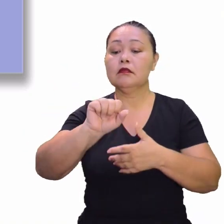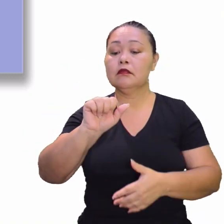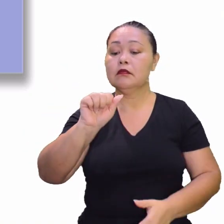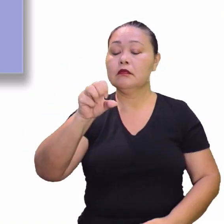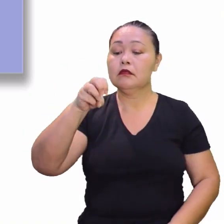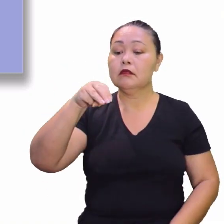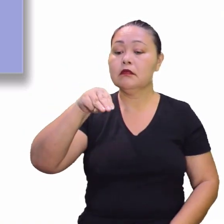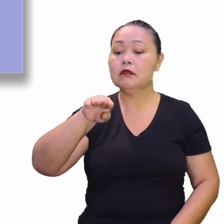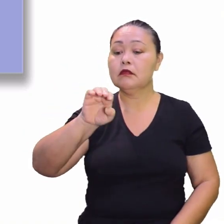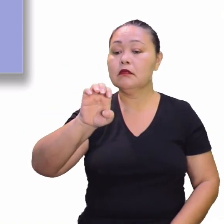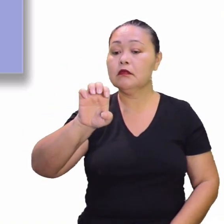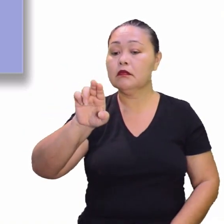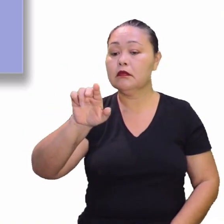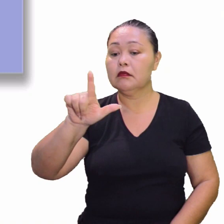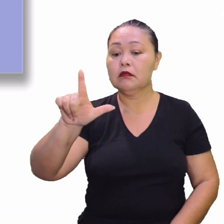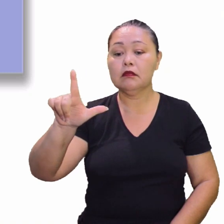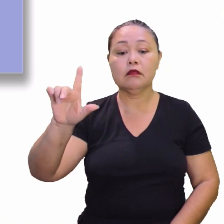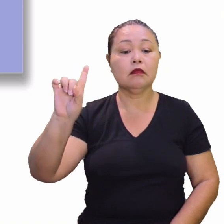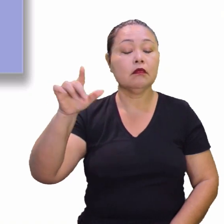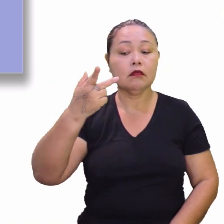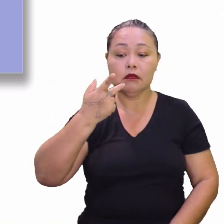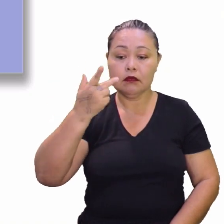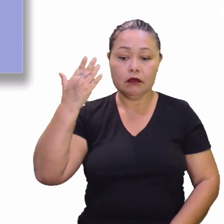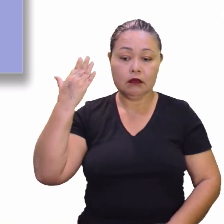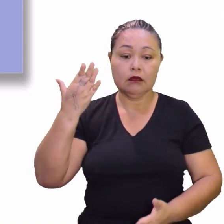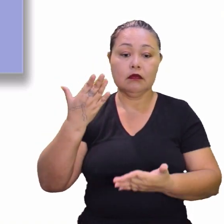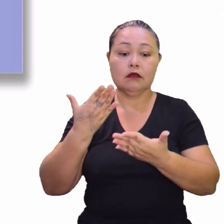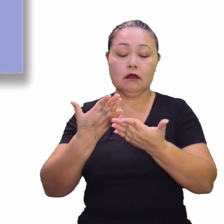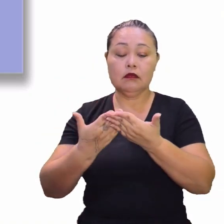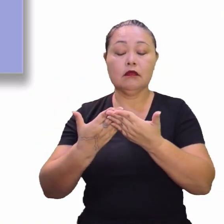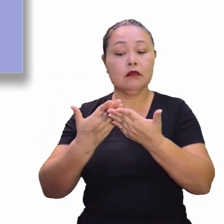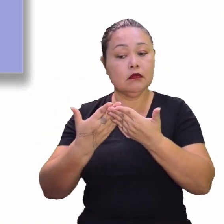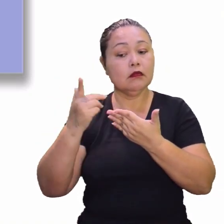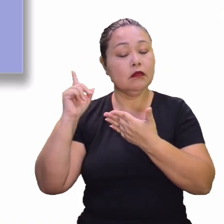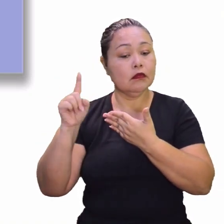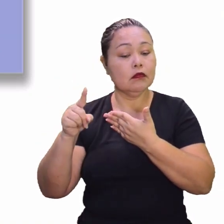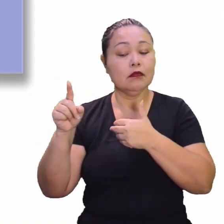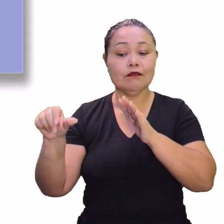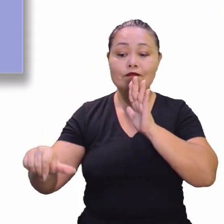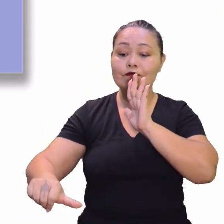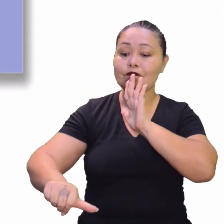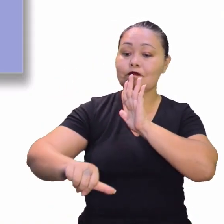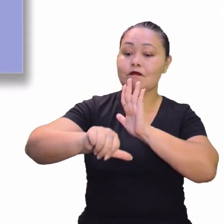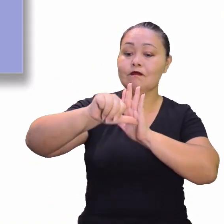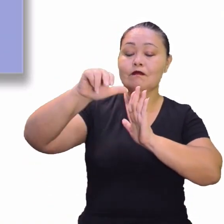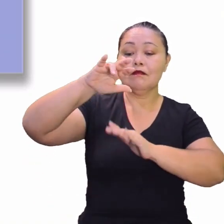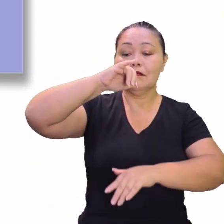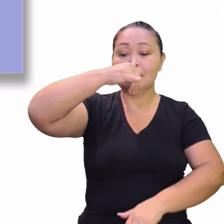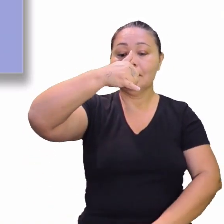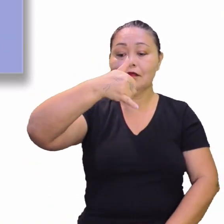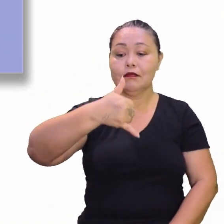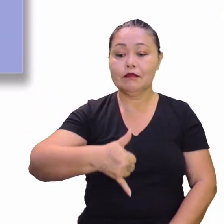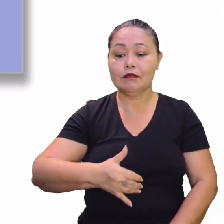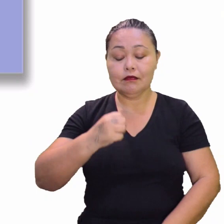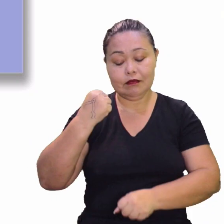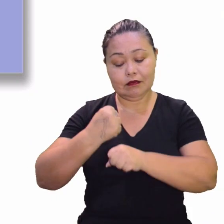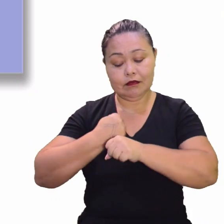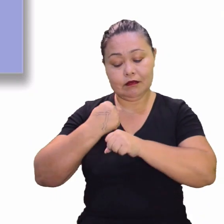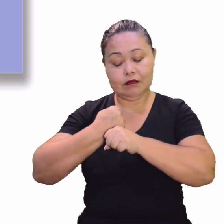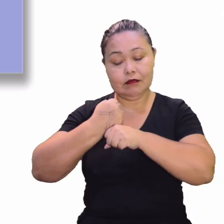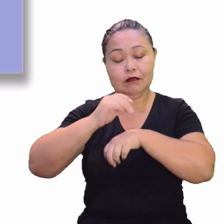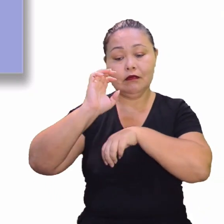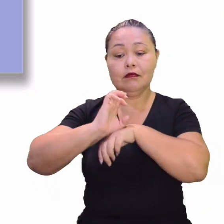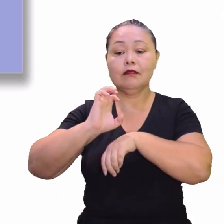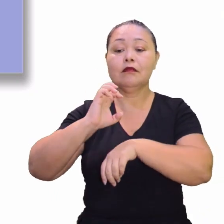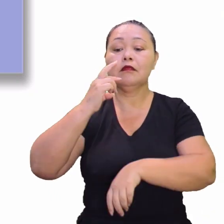hidrelétrica de Samuel, que a gente falamos também em aulas anteriores, que foi a primeira usina construída